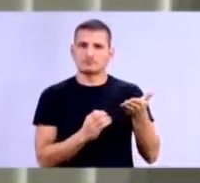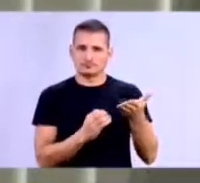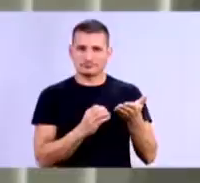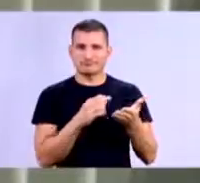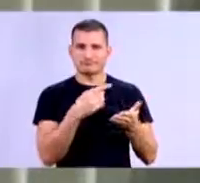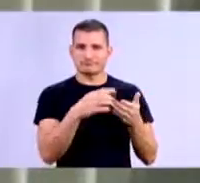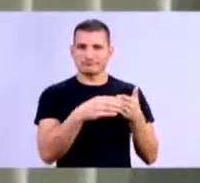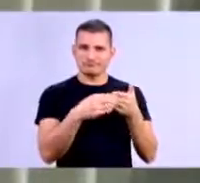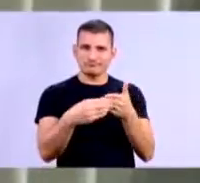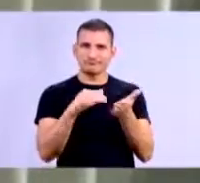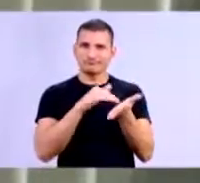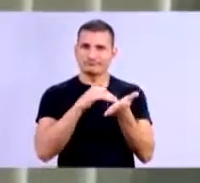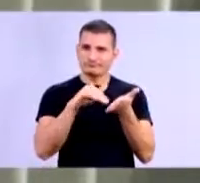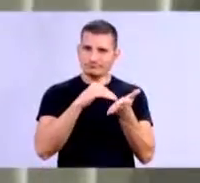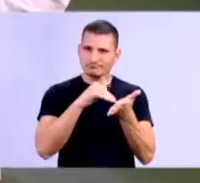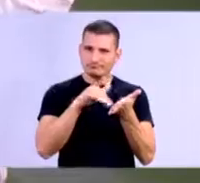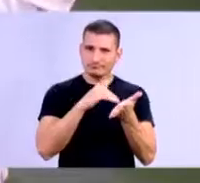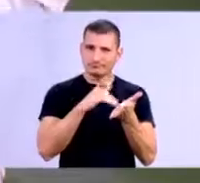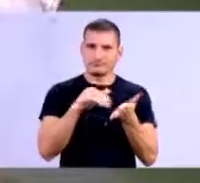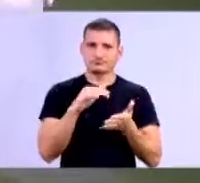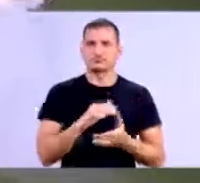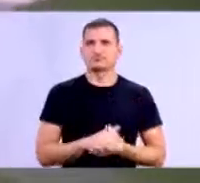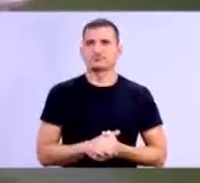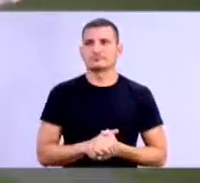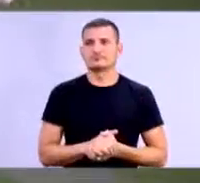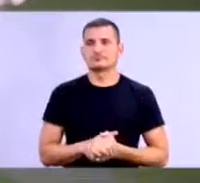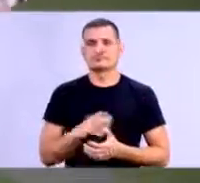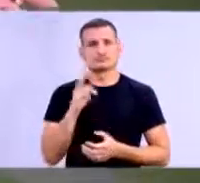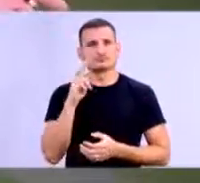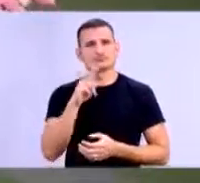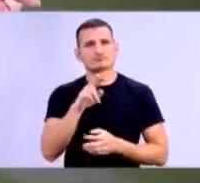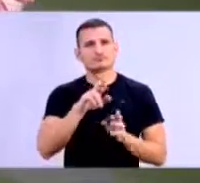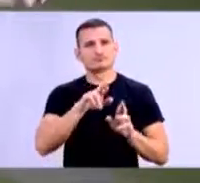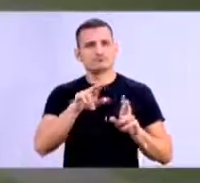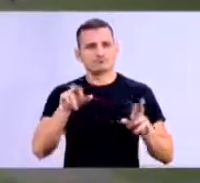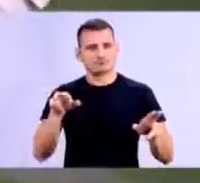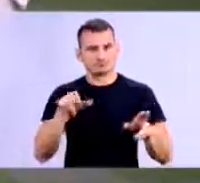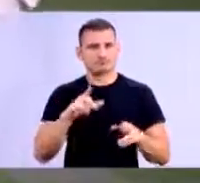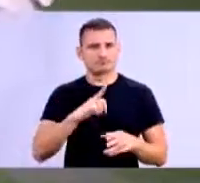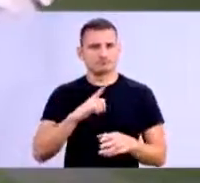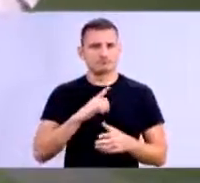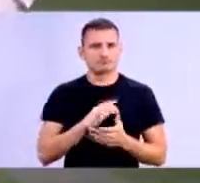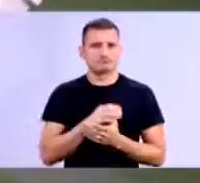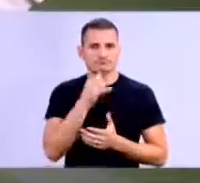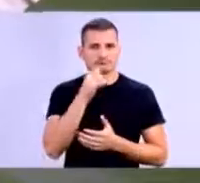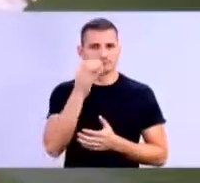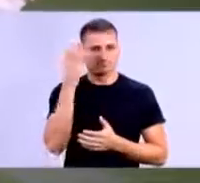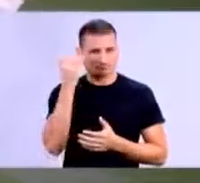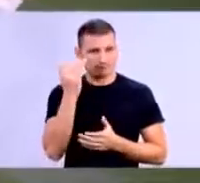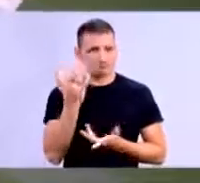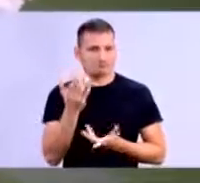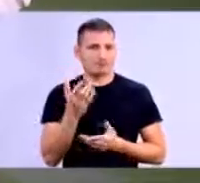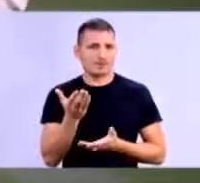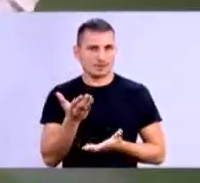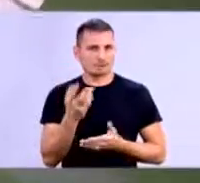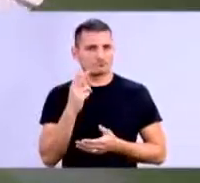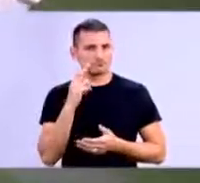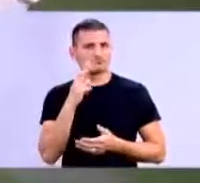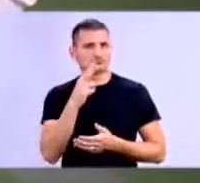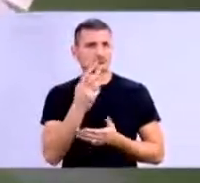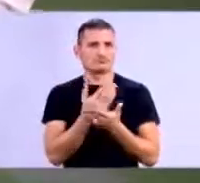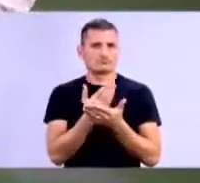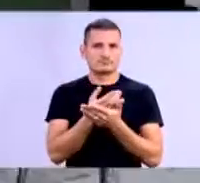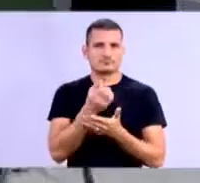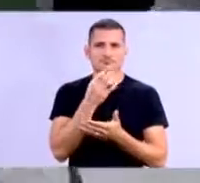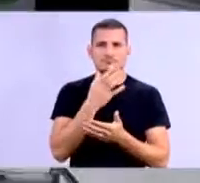que levar na Secretaria de Fazenda. Viu só quantos tipos diferentes? Para saber mais, acompanhe agora a nossa teleaula e